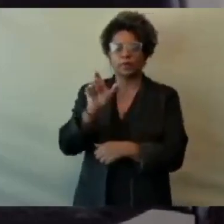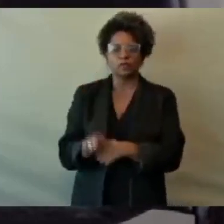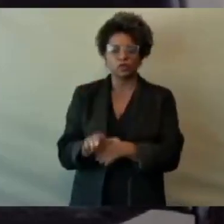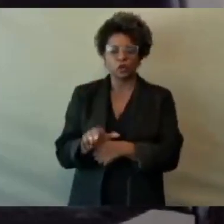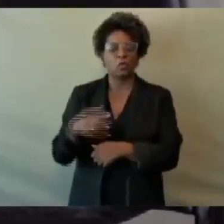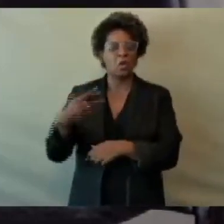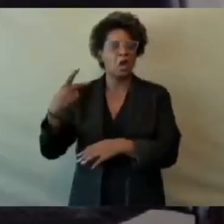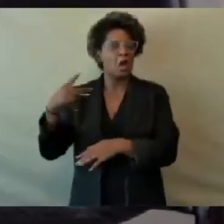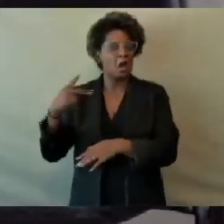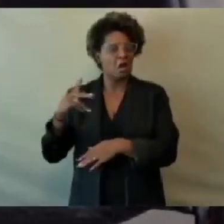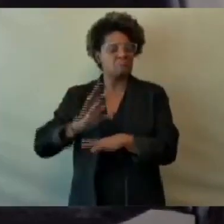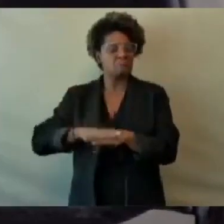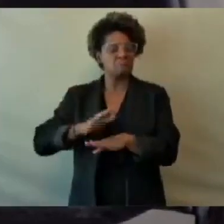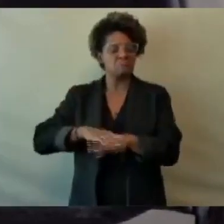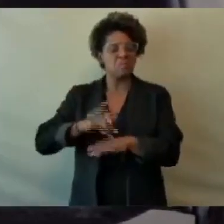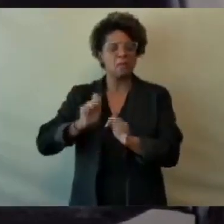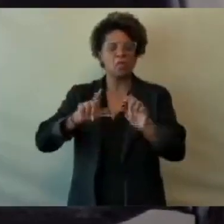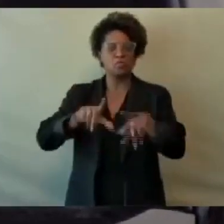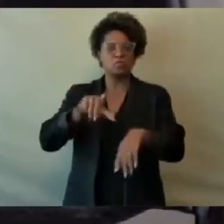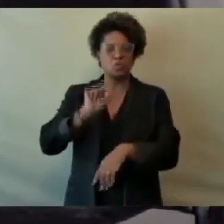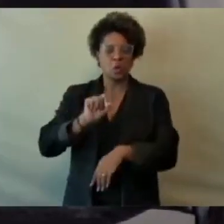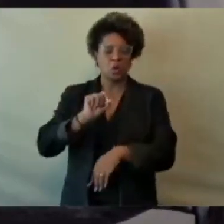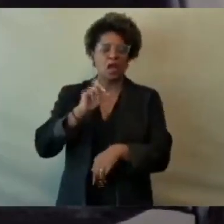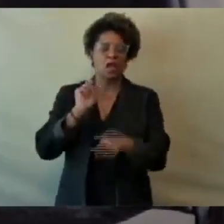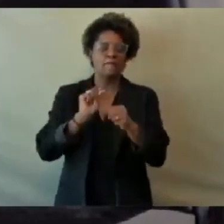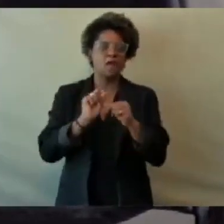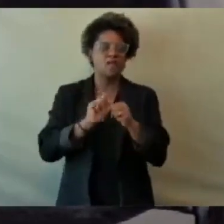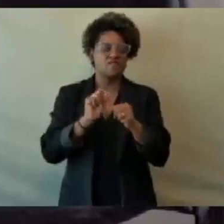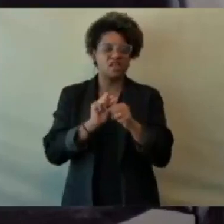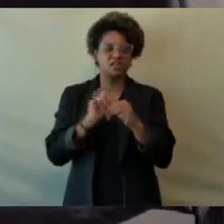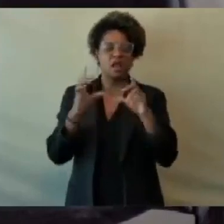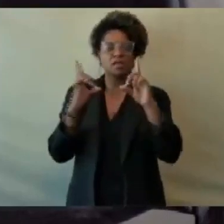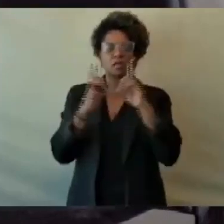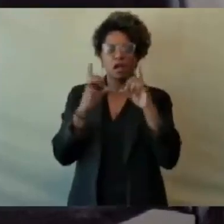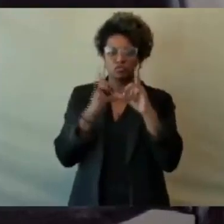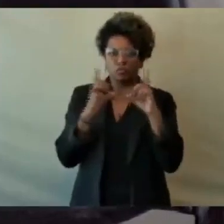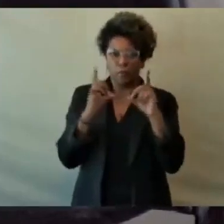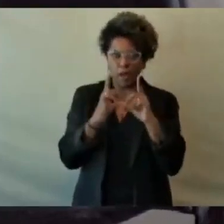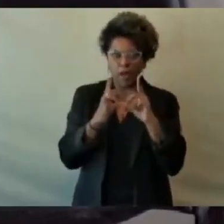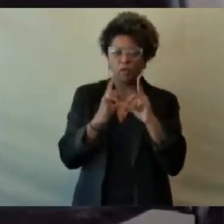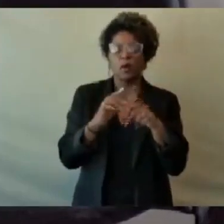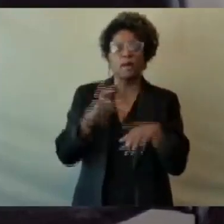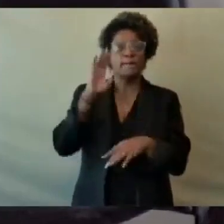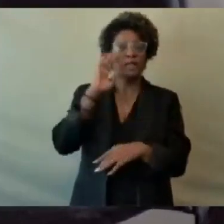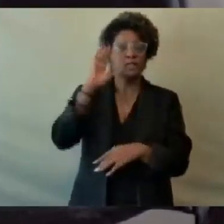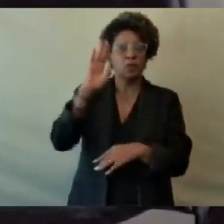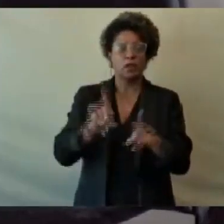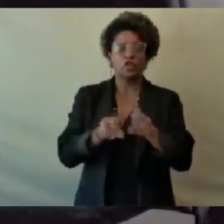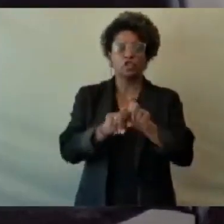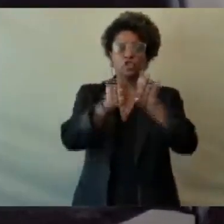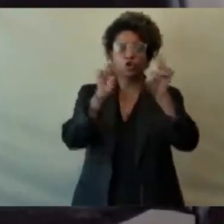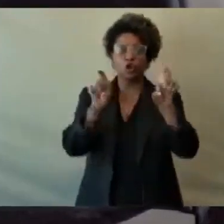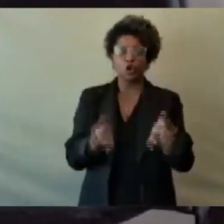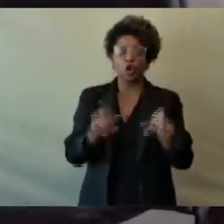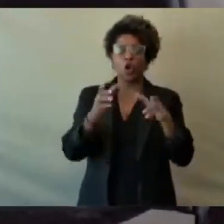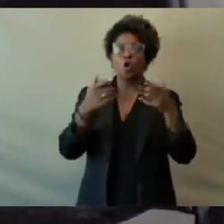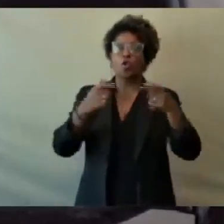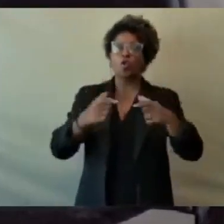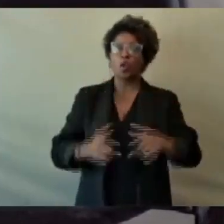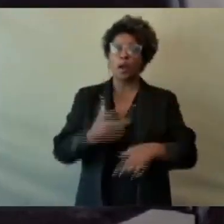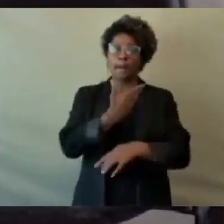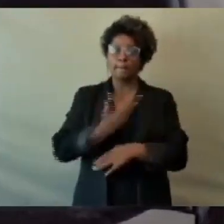os ginecológicos, nos estabelecimentos públicos e privados de saúde no município de Belo Horizonte.